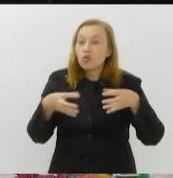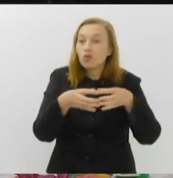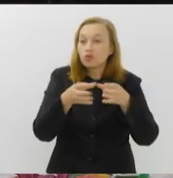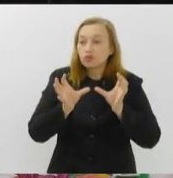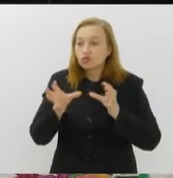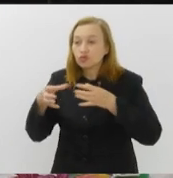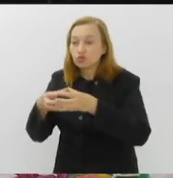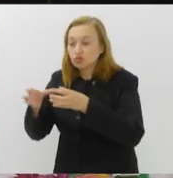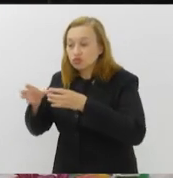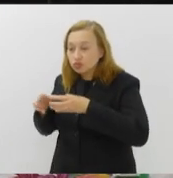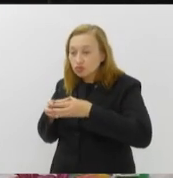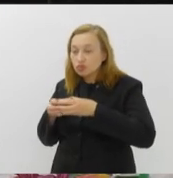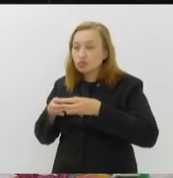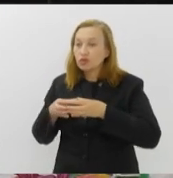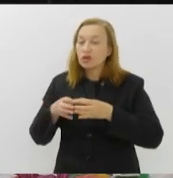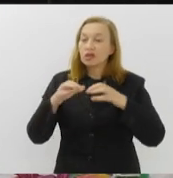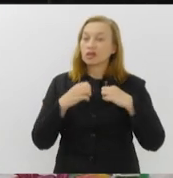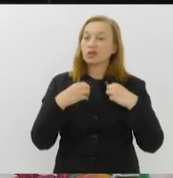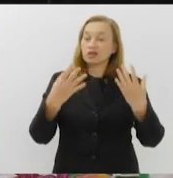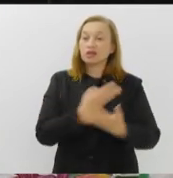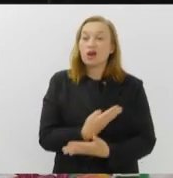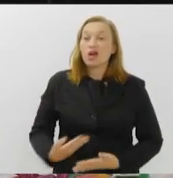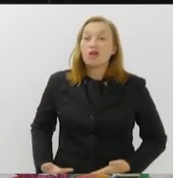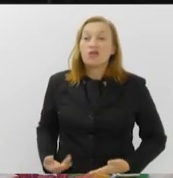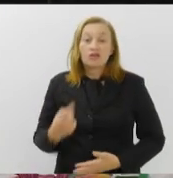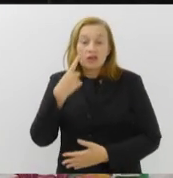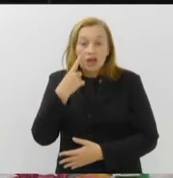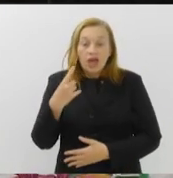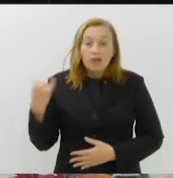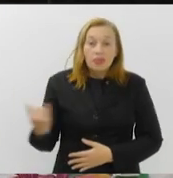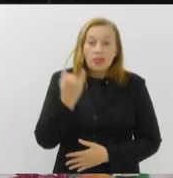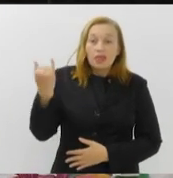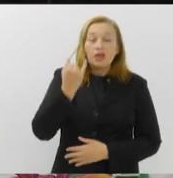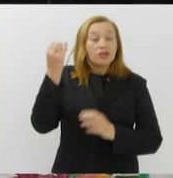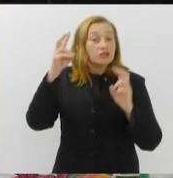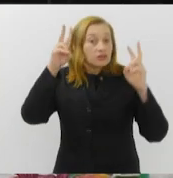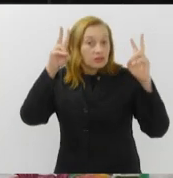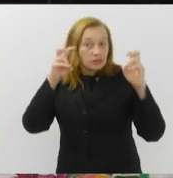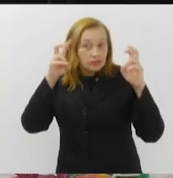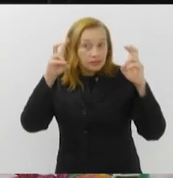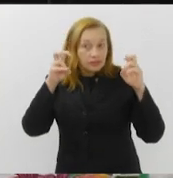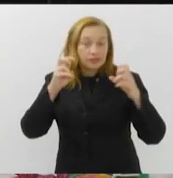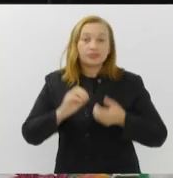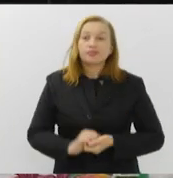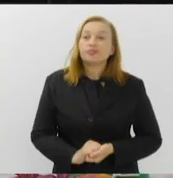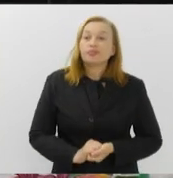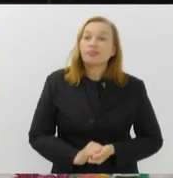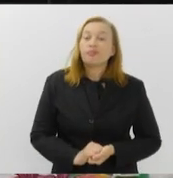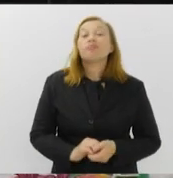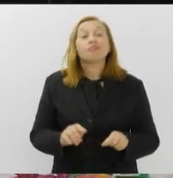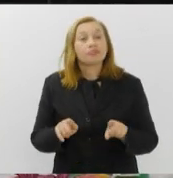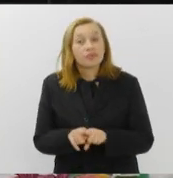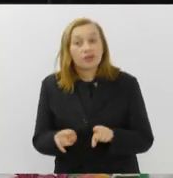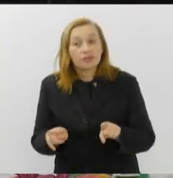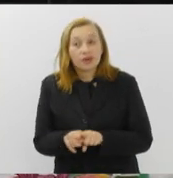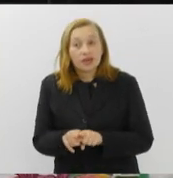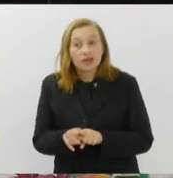audiência pública, dado a importância desse tema e dada a importância